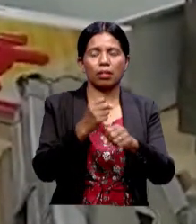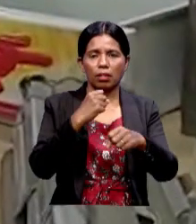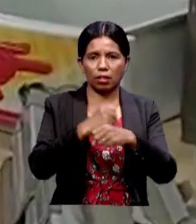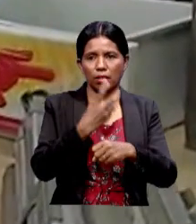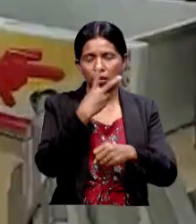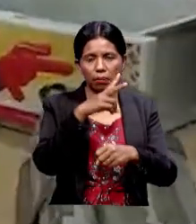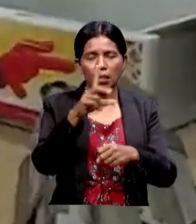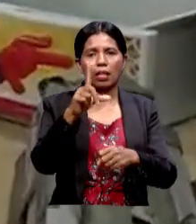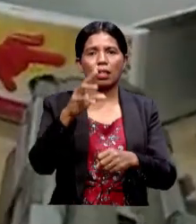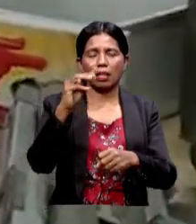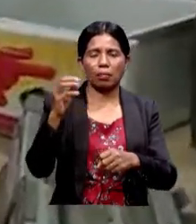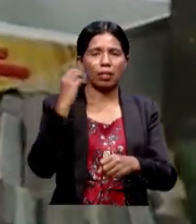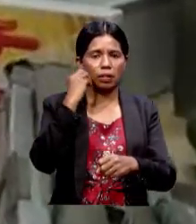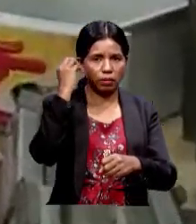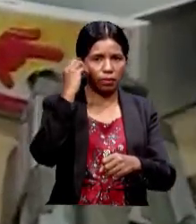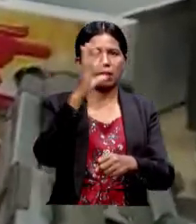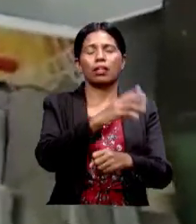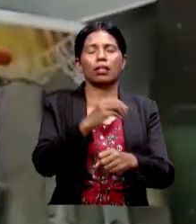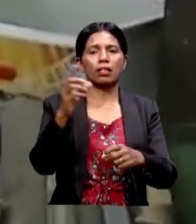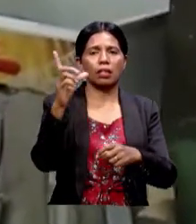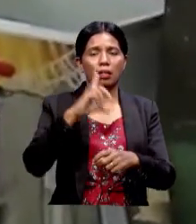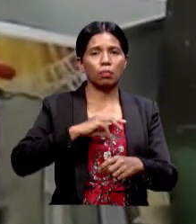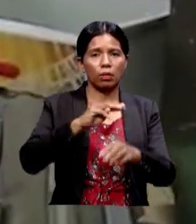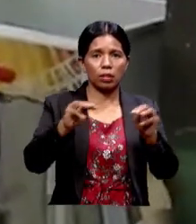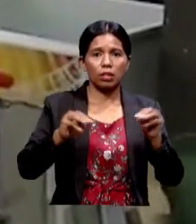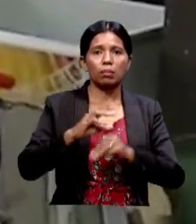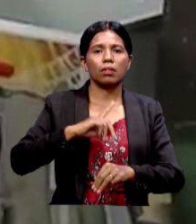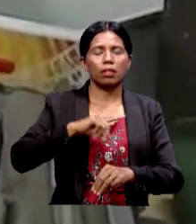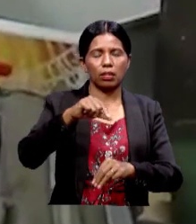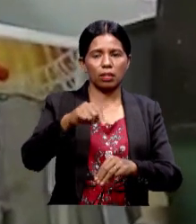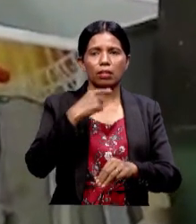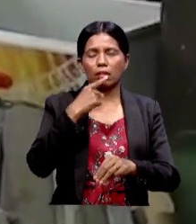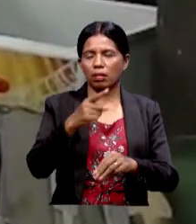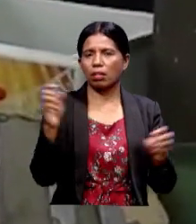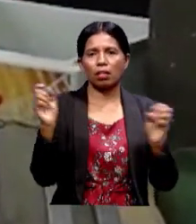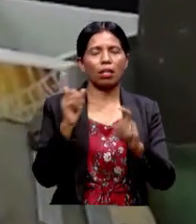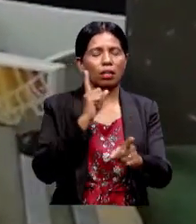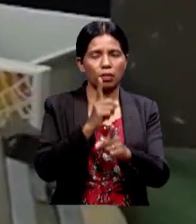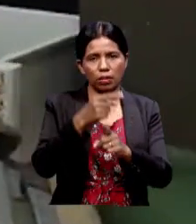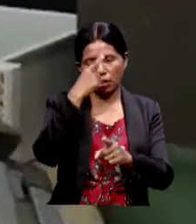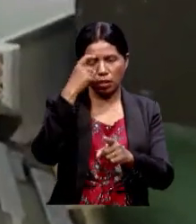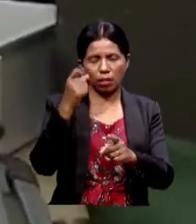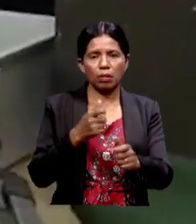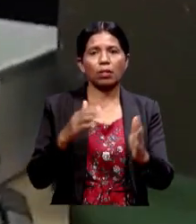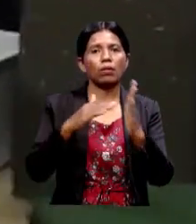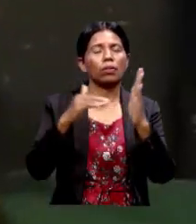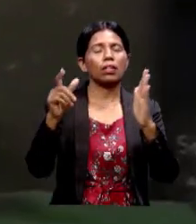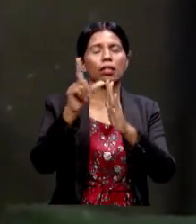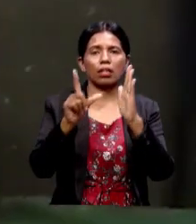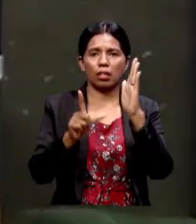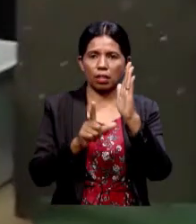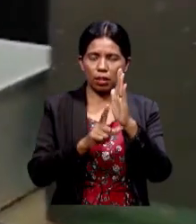apreensão da LMI na residência e a loes município liquiça considera ilegal, tamba contra lei Código Processo